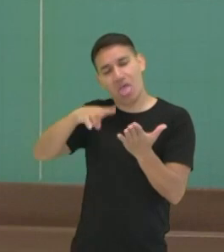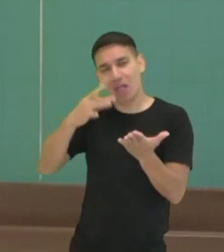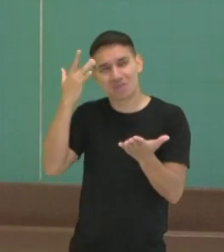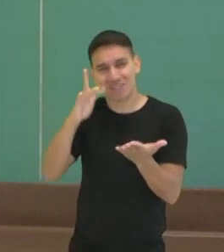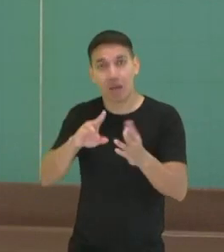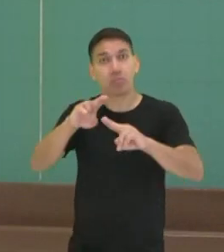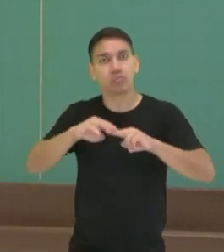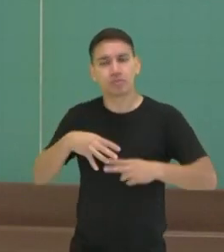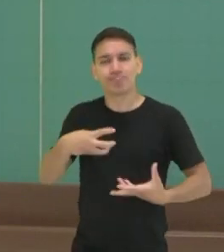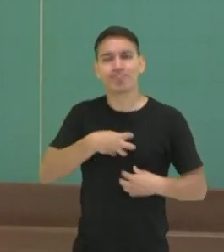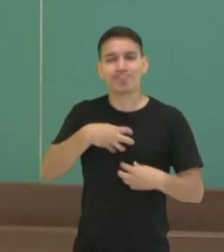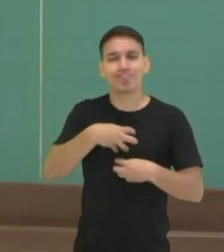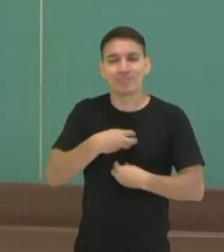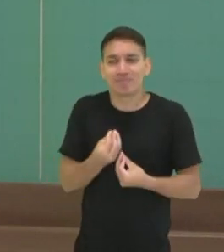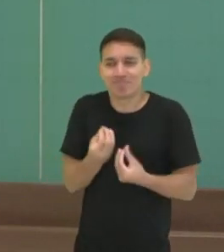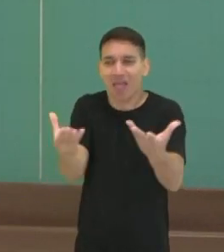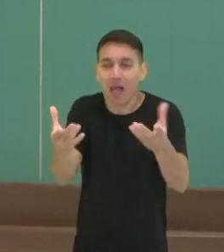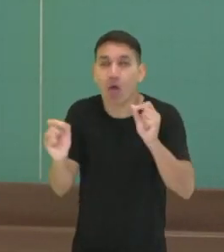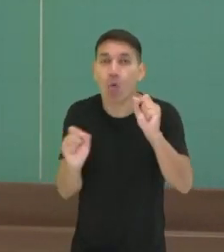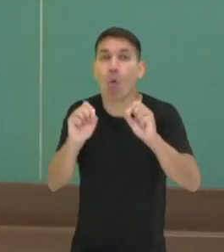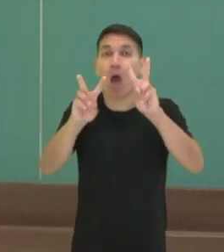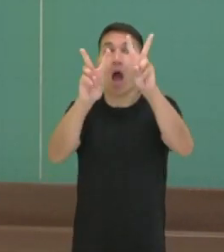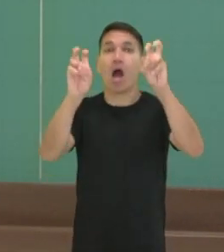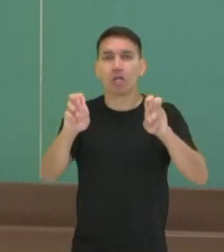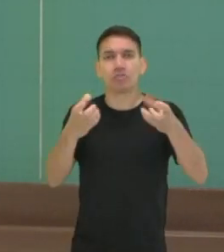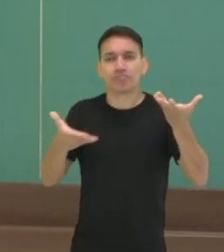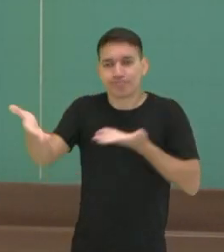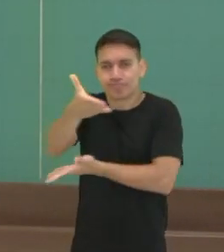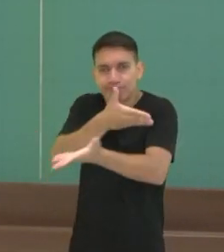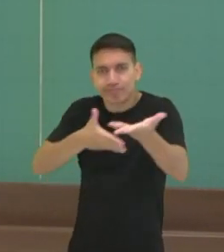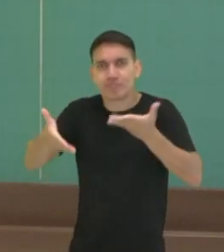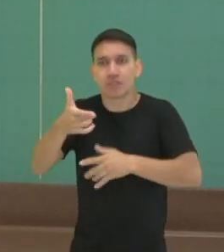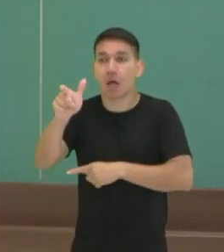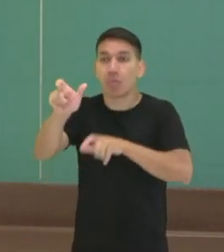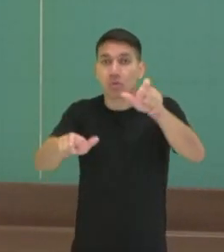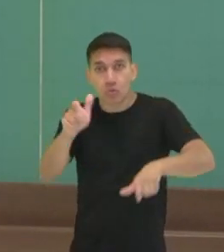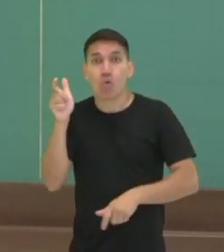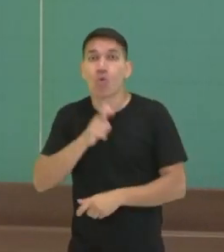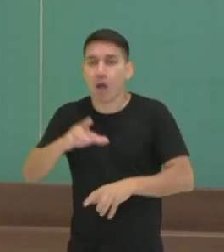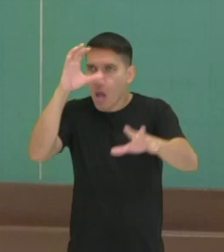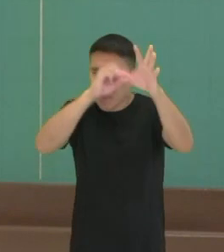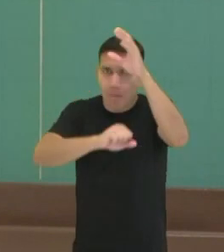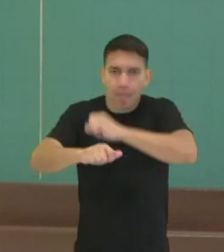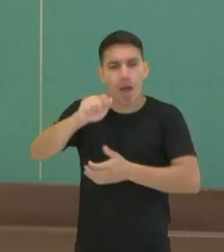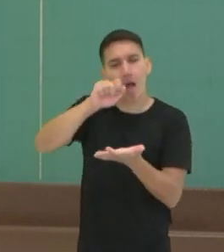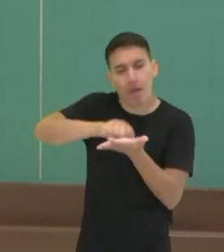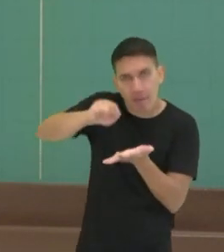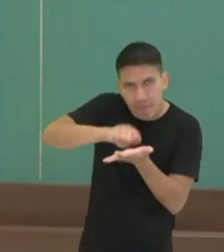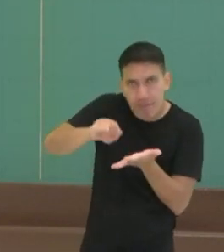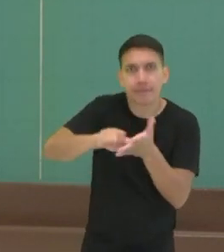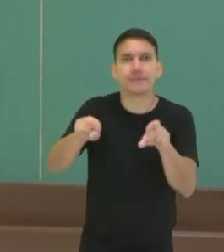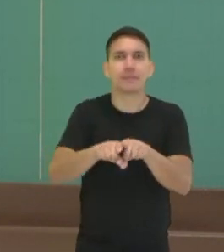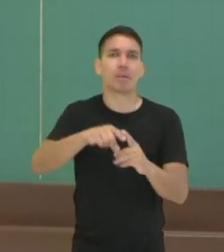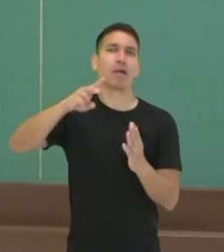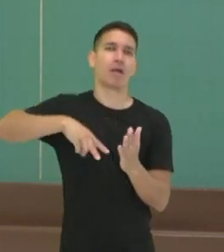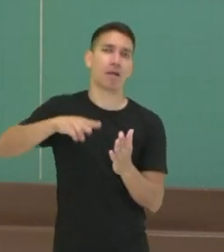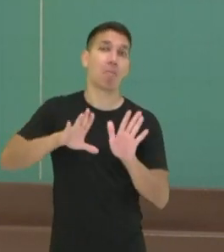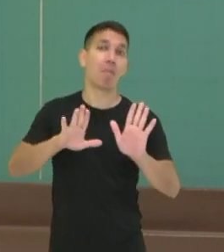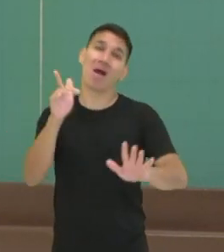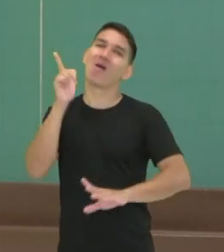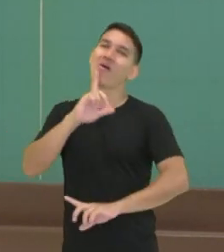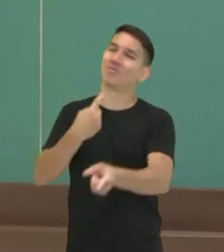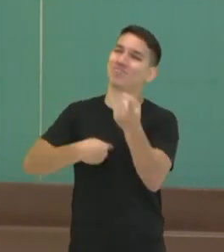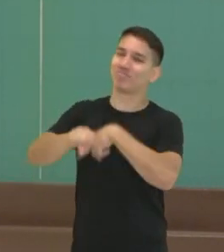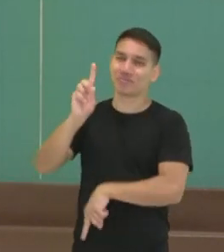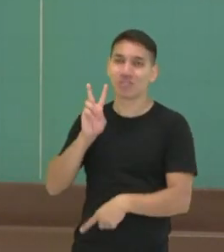de trazer exatamente essa questão da educação, que a pessoa pudesse aprender a ler e escrever. Mas, para poder atingir todas